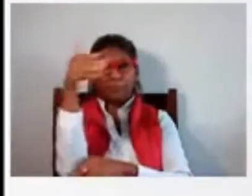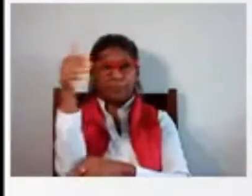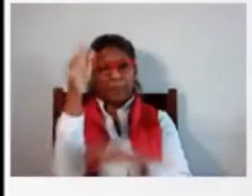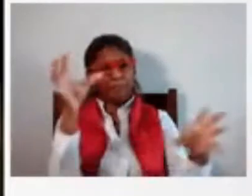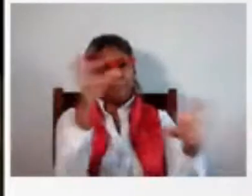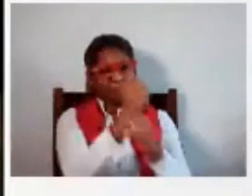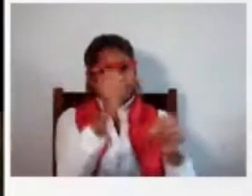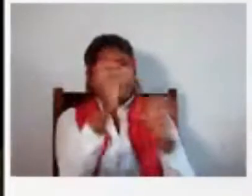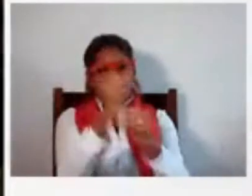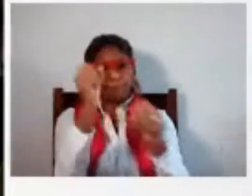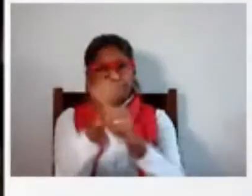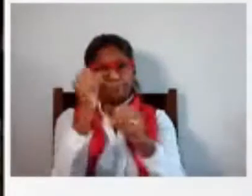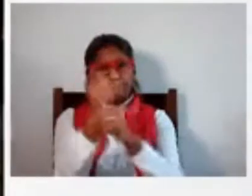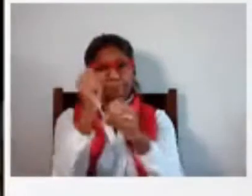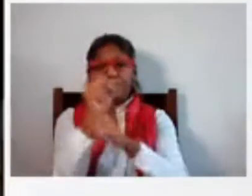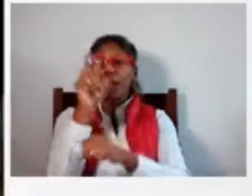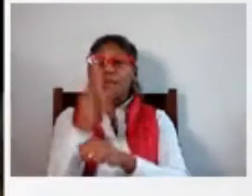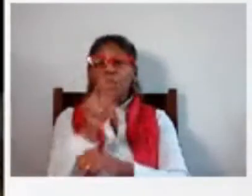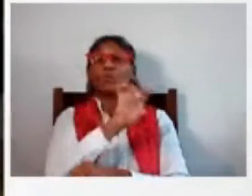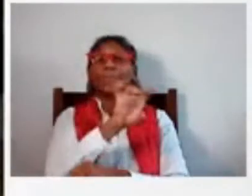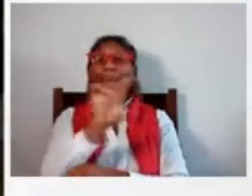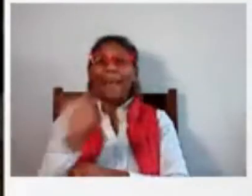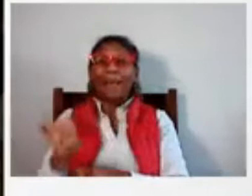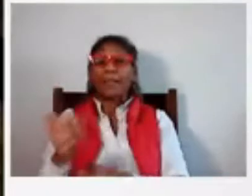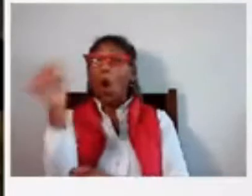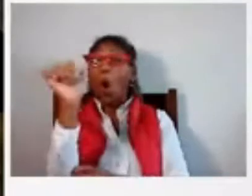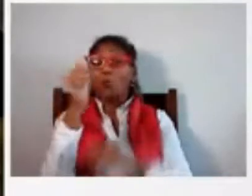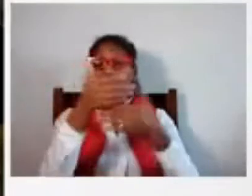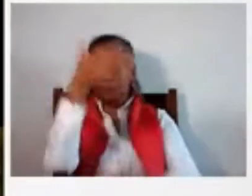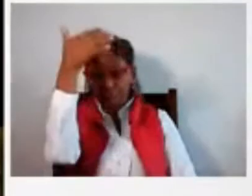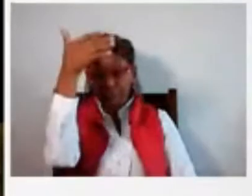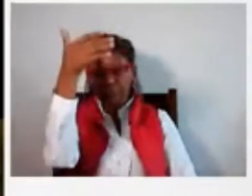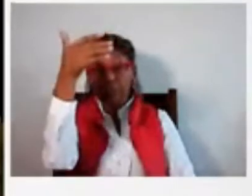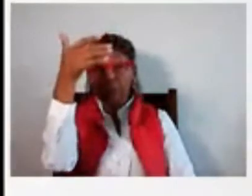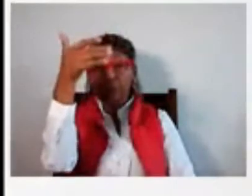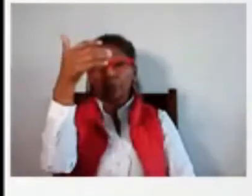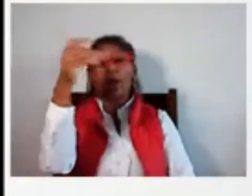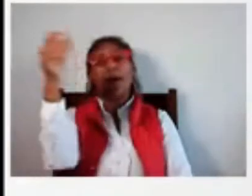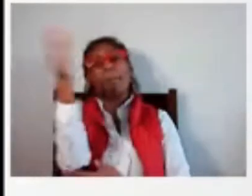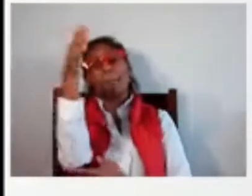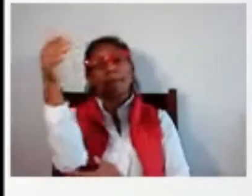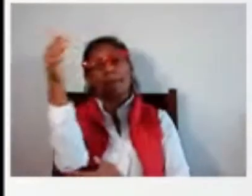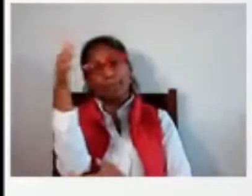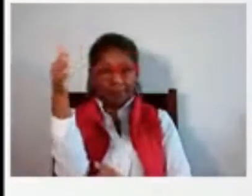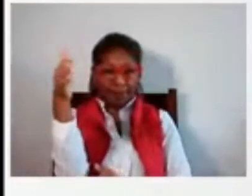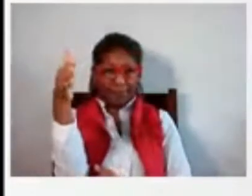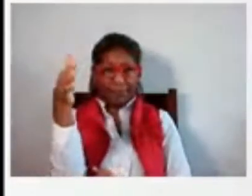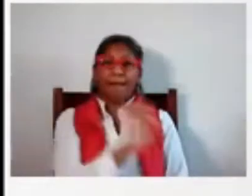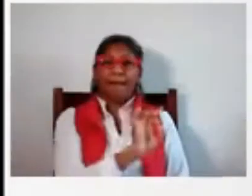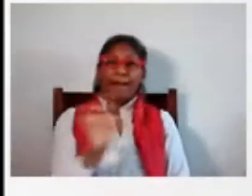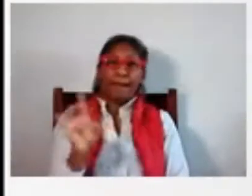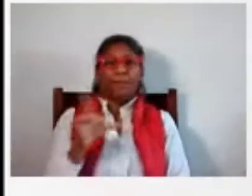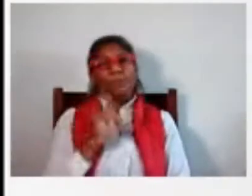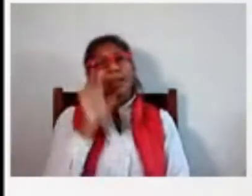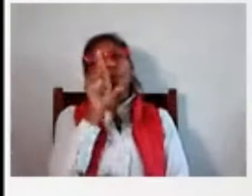a partir do resultado de cada uma das bandeiras dos indicadores, de acordo com o peso que cada indicador tem no